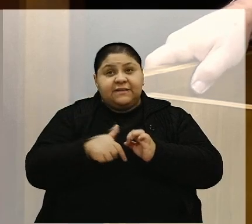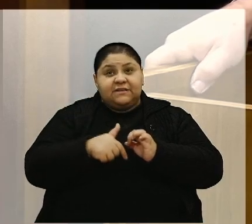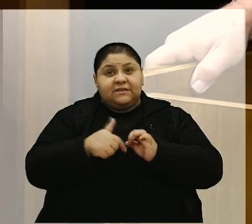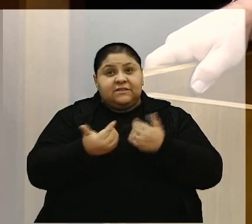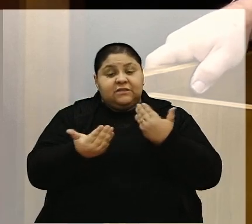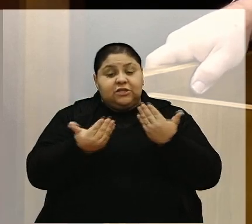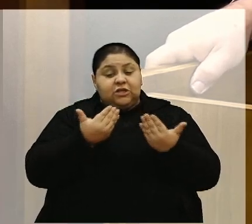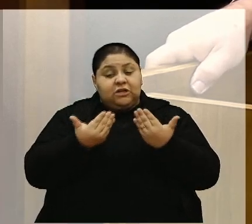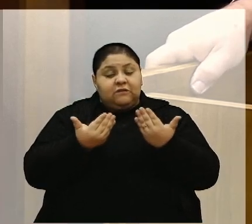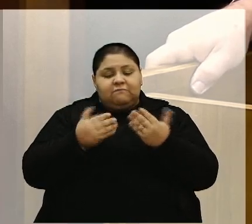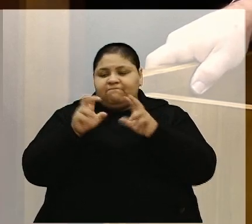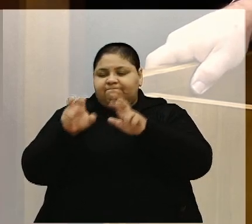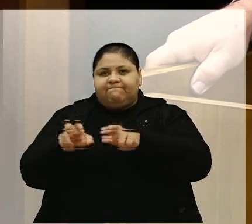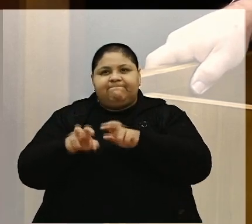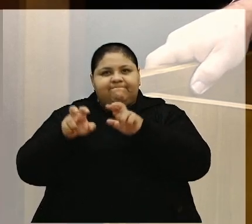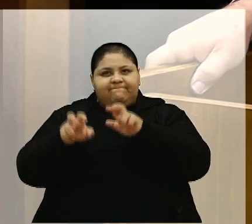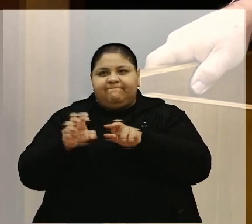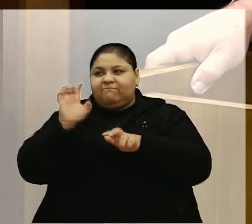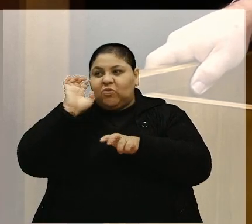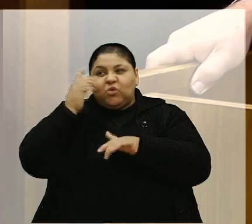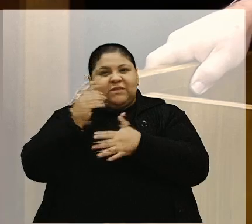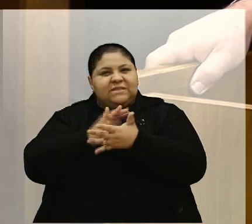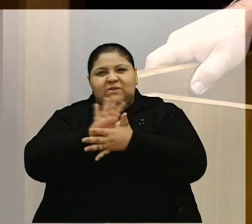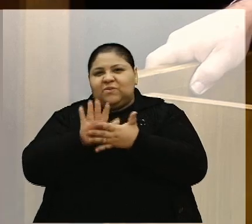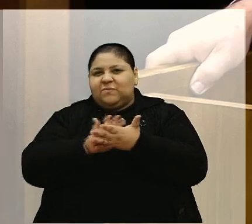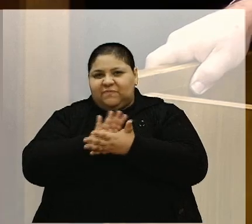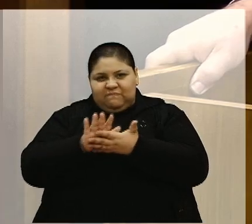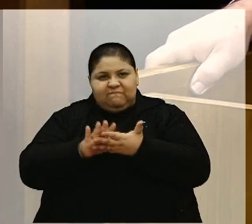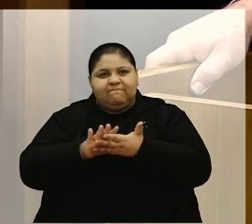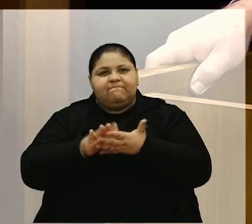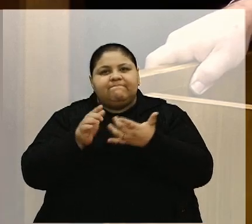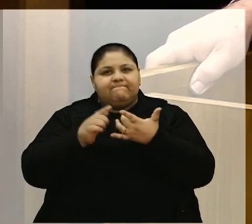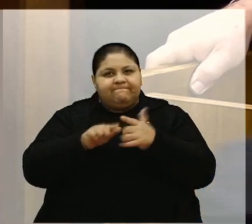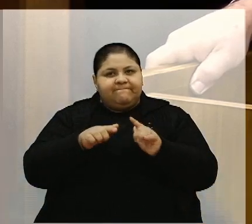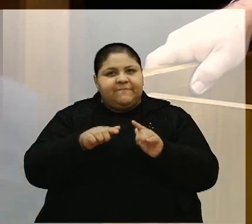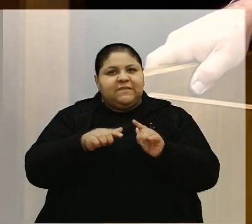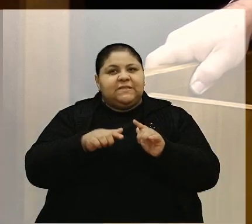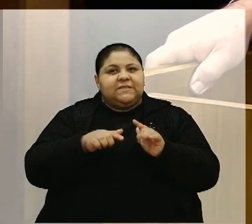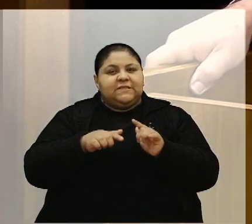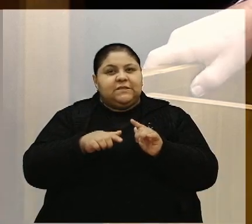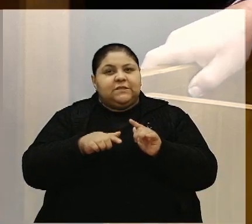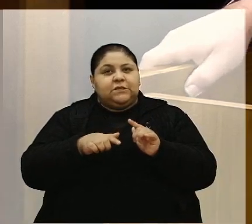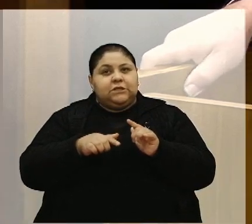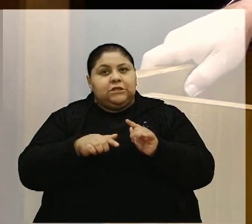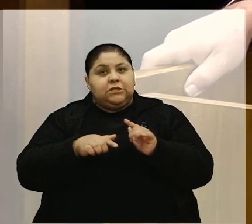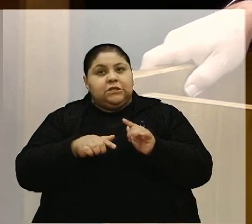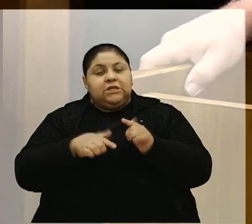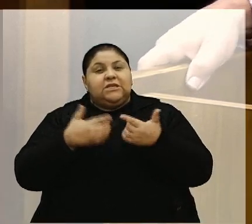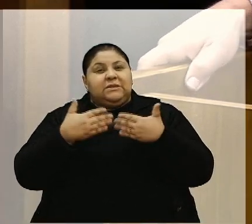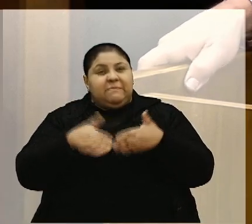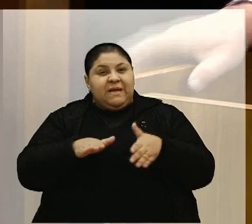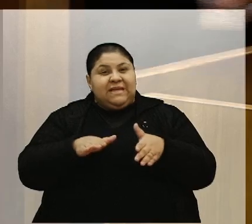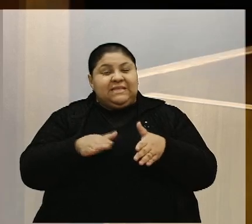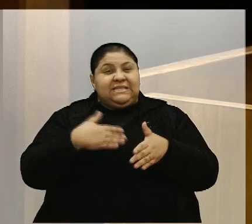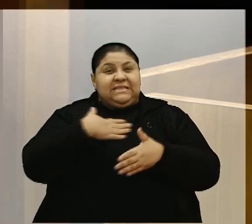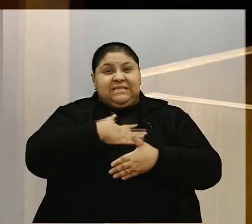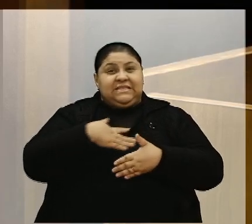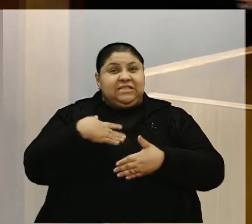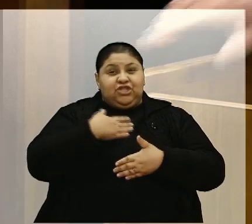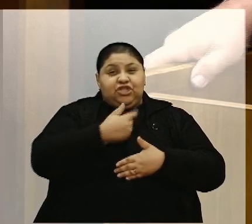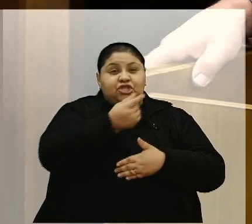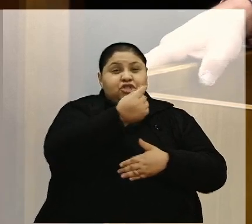com o interior, não aconteceu nada comparar. Mas vão sentir no bolso de cada um. Não sobrou nada no interior, é só